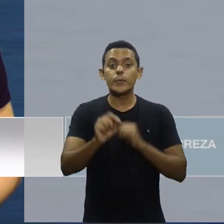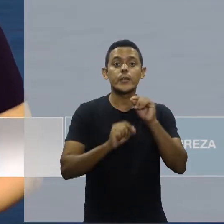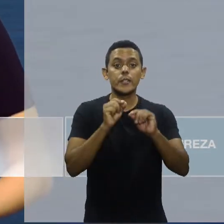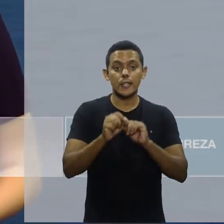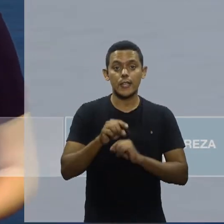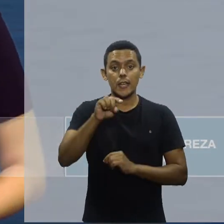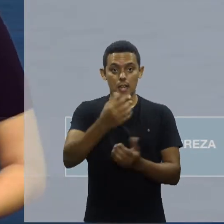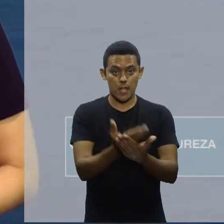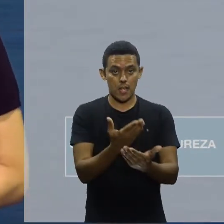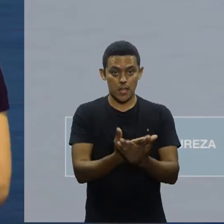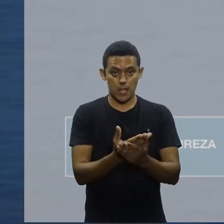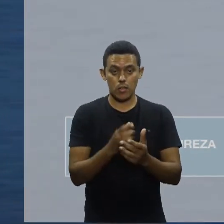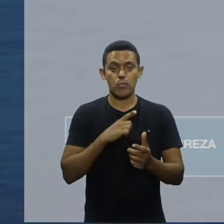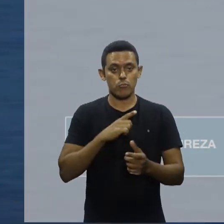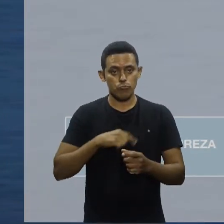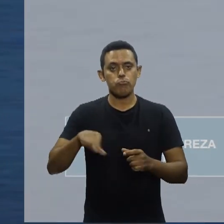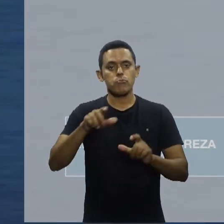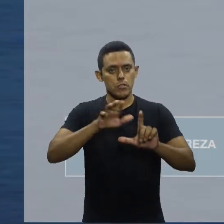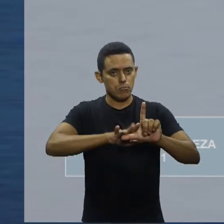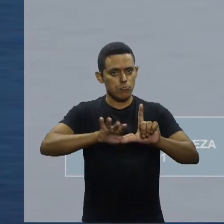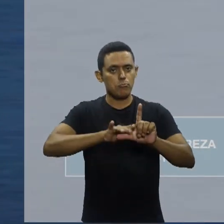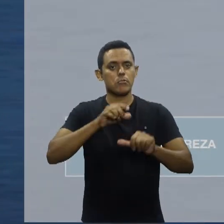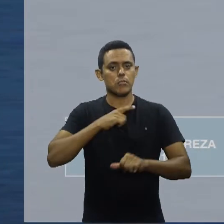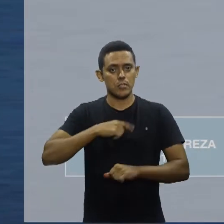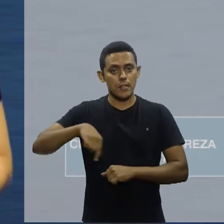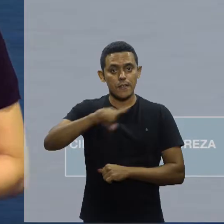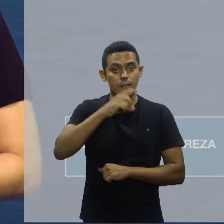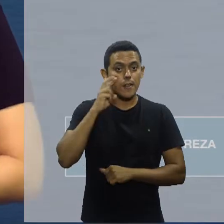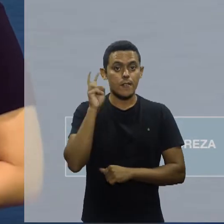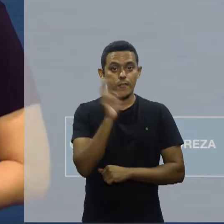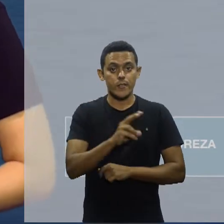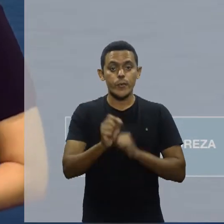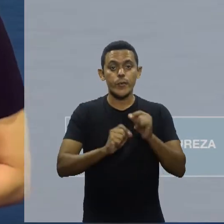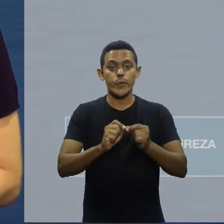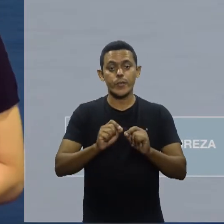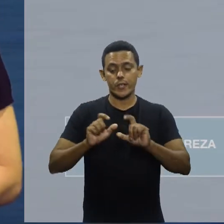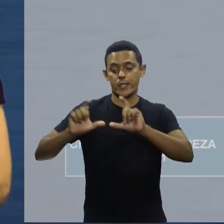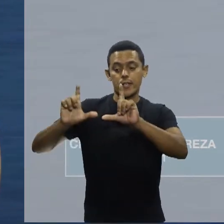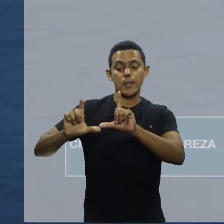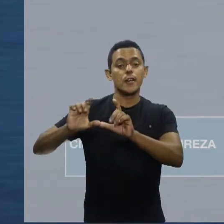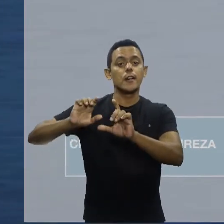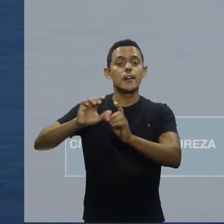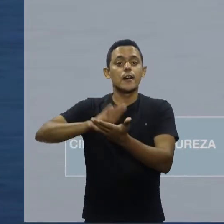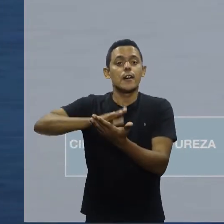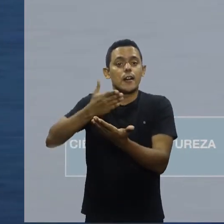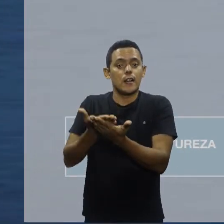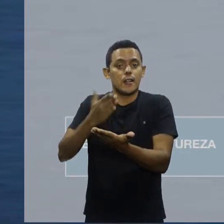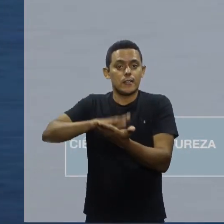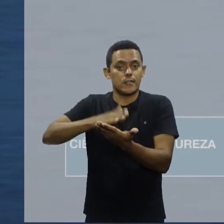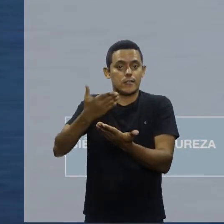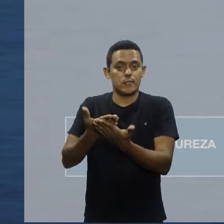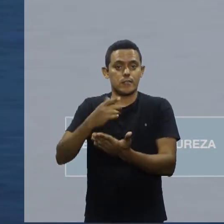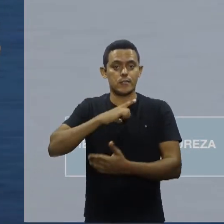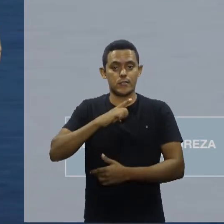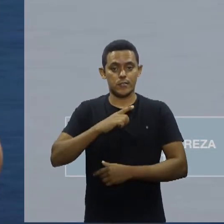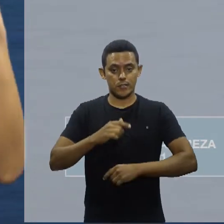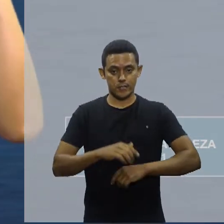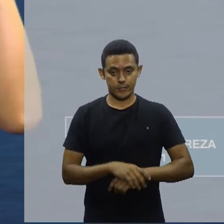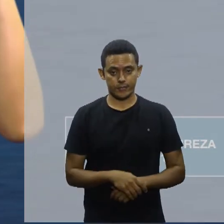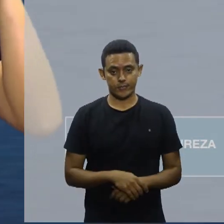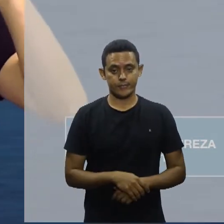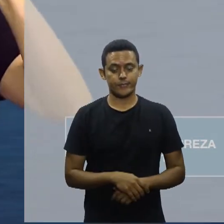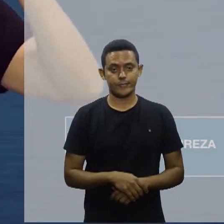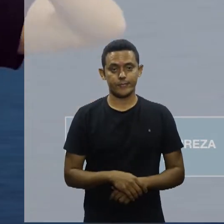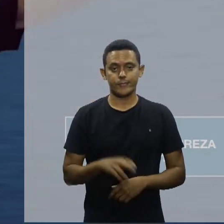são acessíveis através da janela de libras e através da descrição das imagens. O meu nome